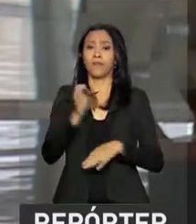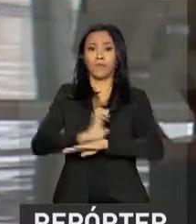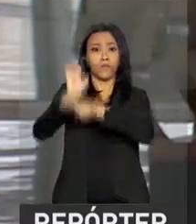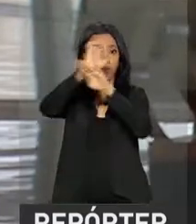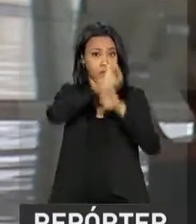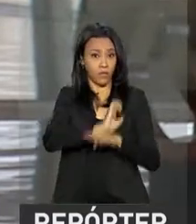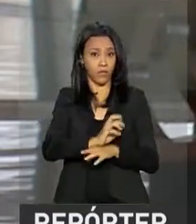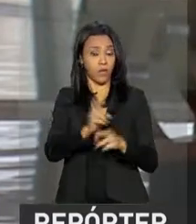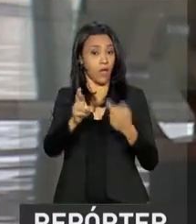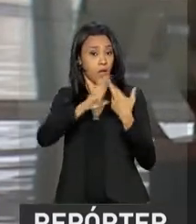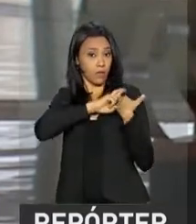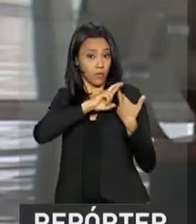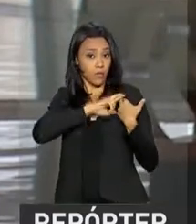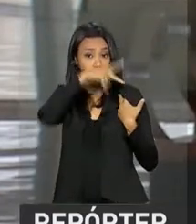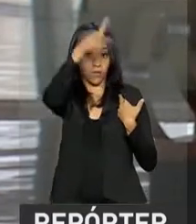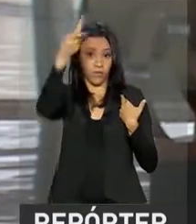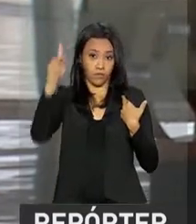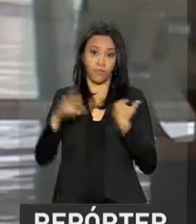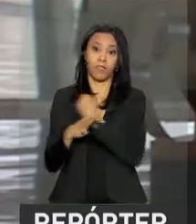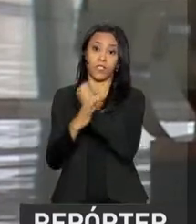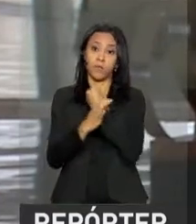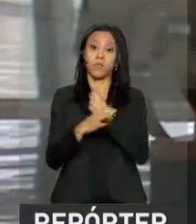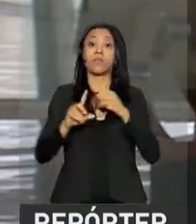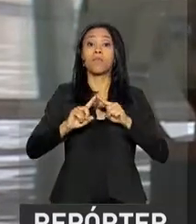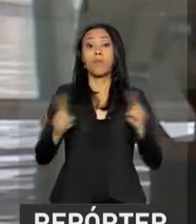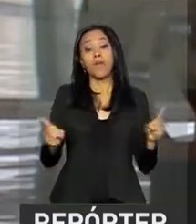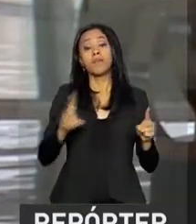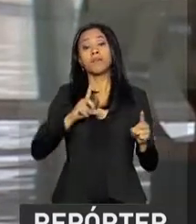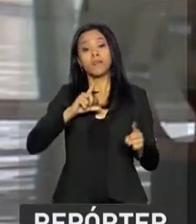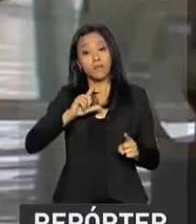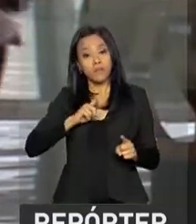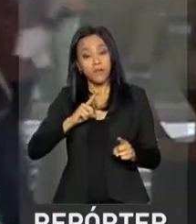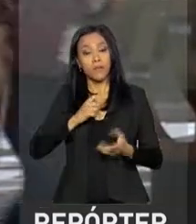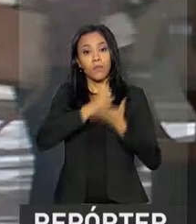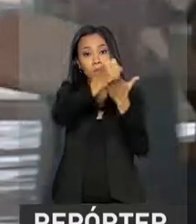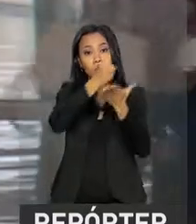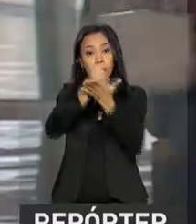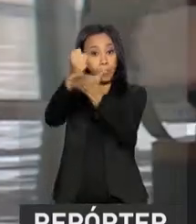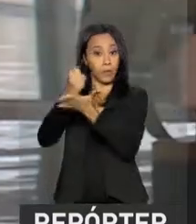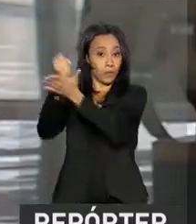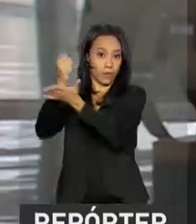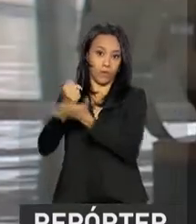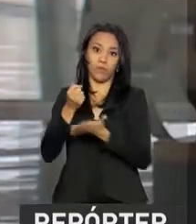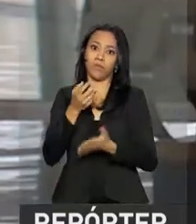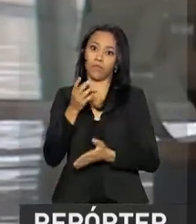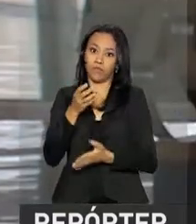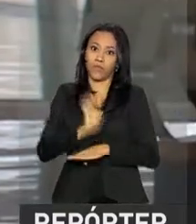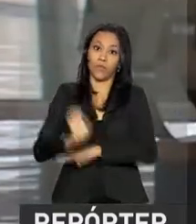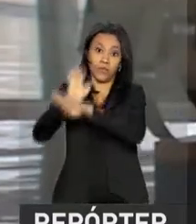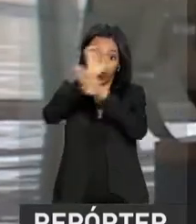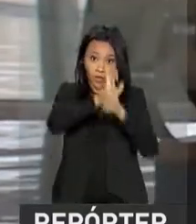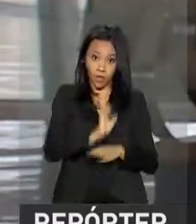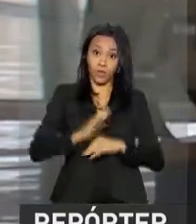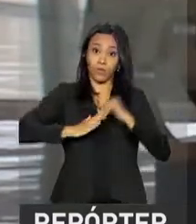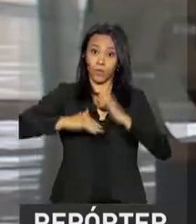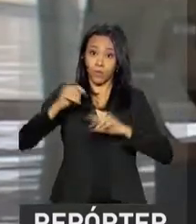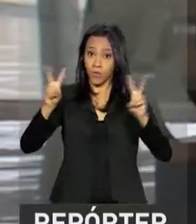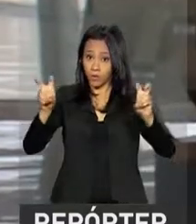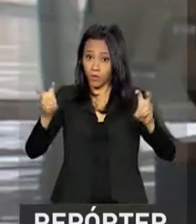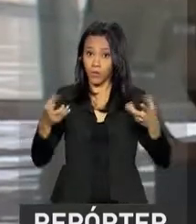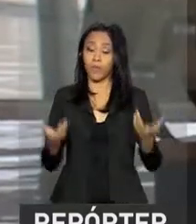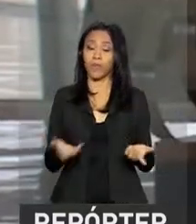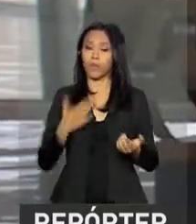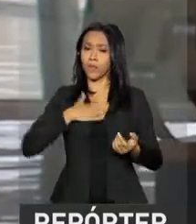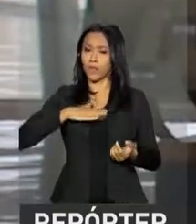pública mas que haverá sim uma cooperação entre os entes federados para tratar do assunto está prevista para começar em instantes